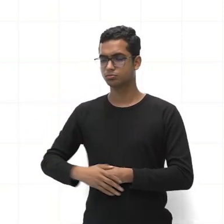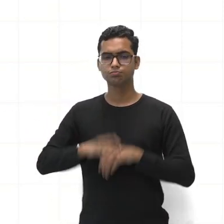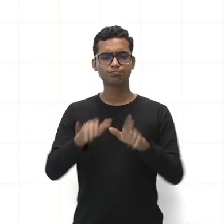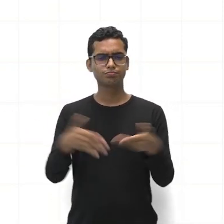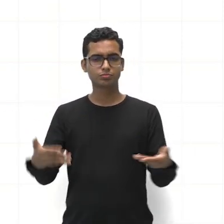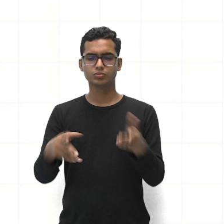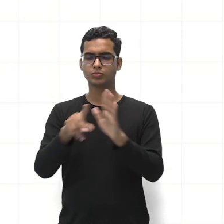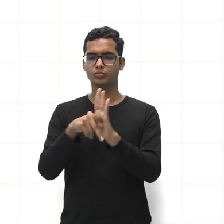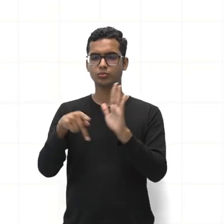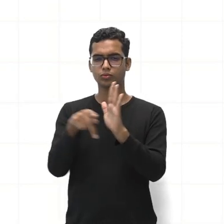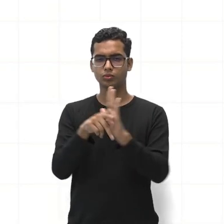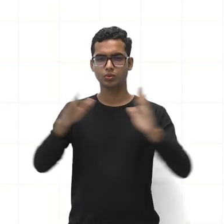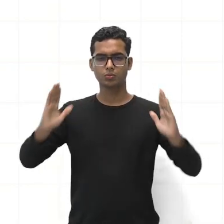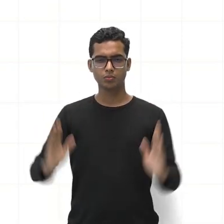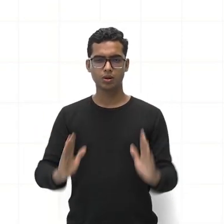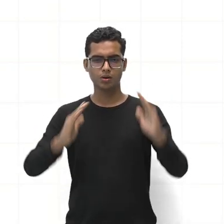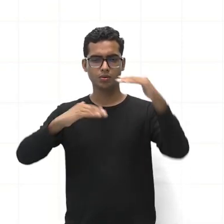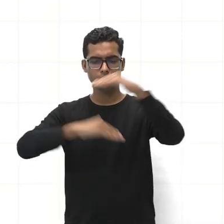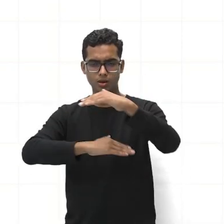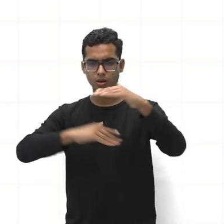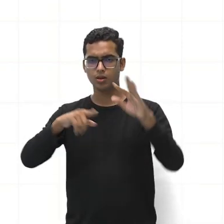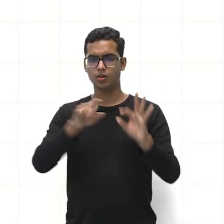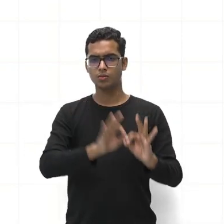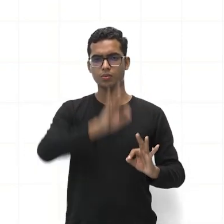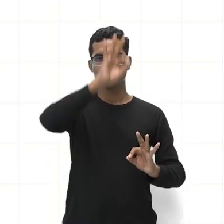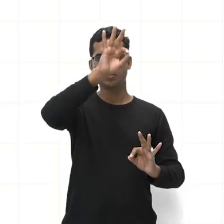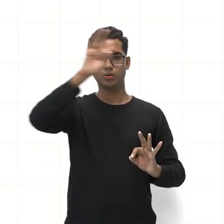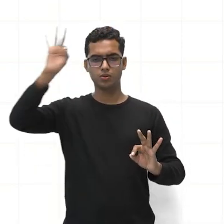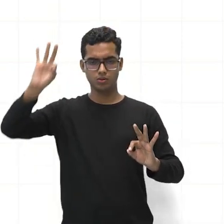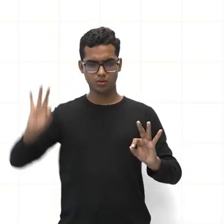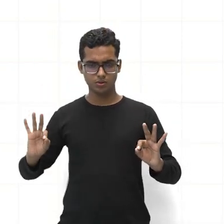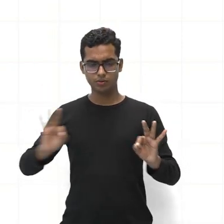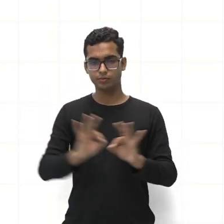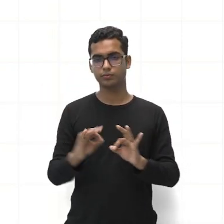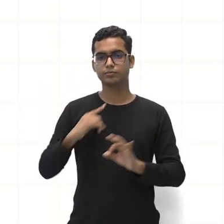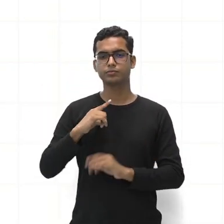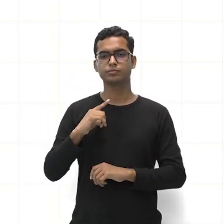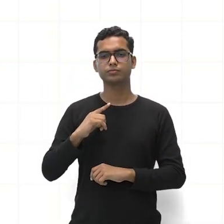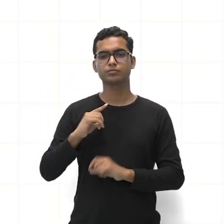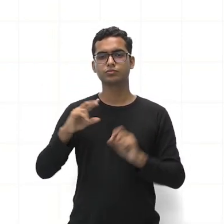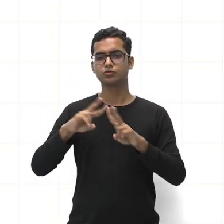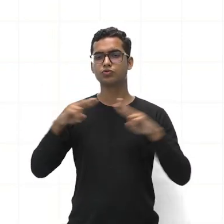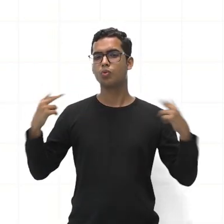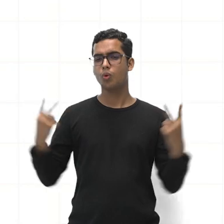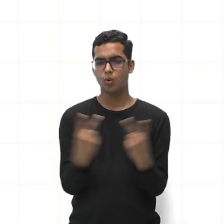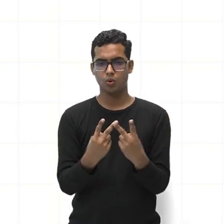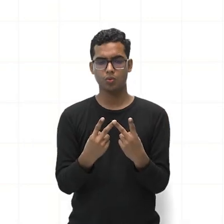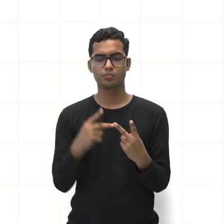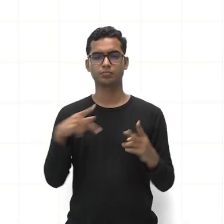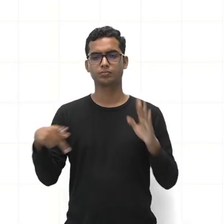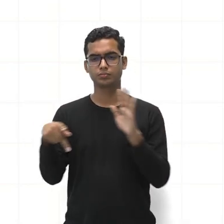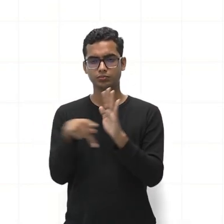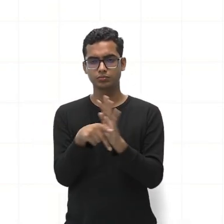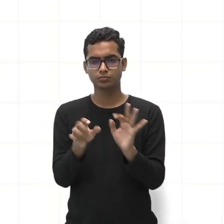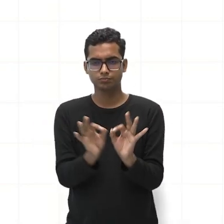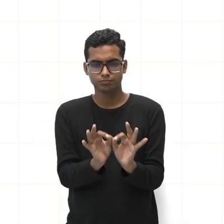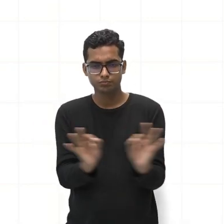Qual o volume de um cubo cuja aresta possui 0,4 metro de